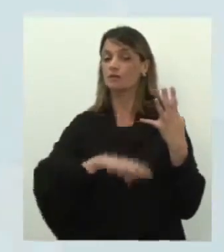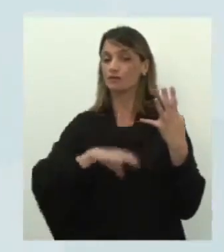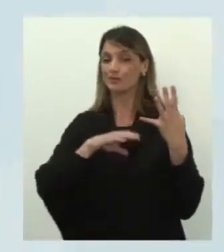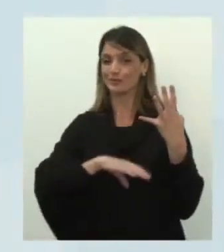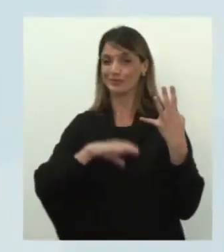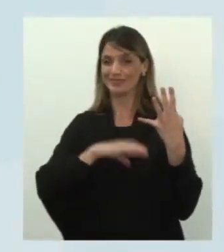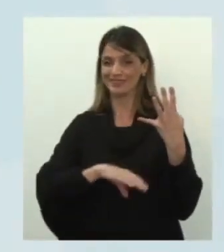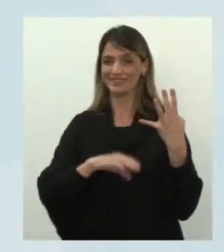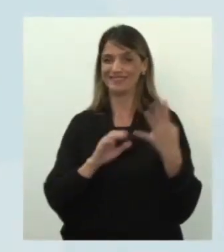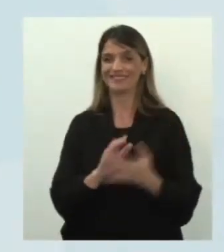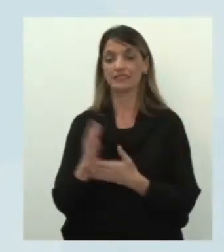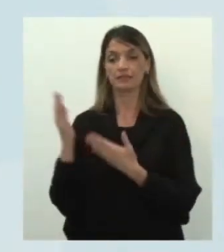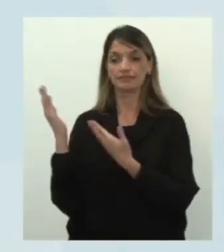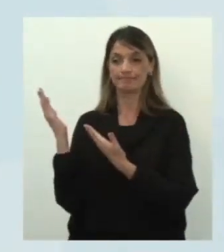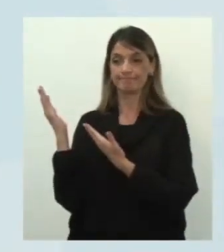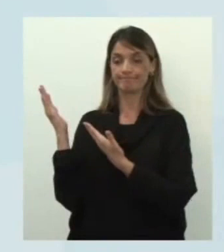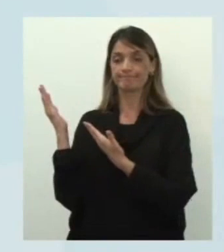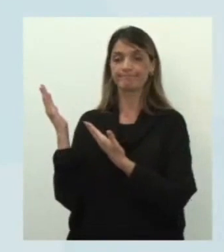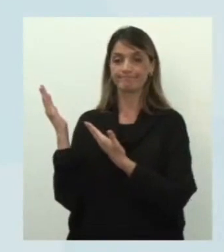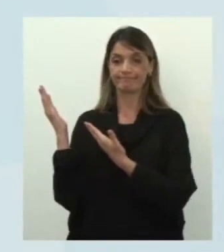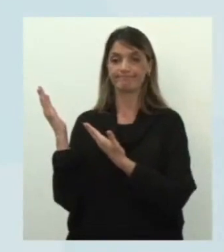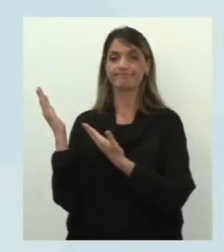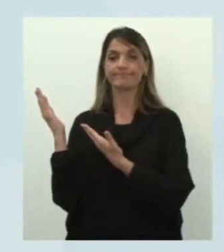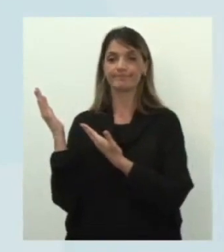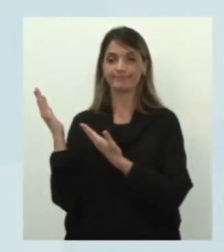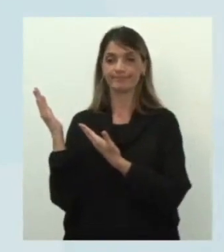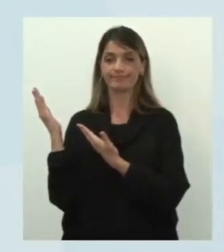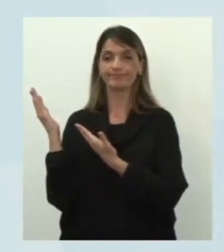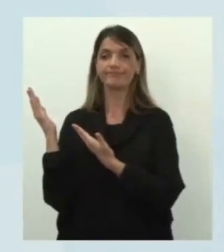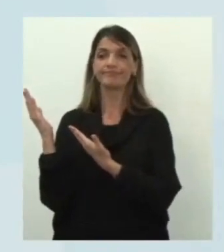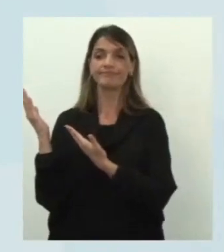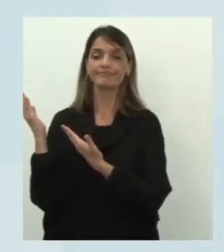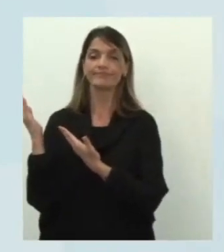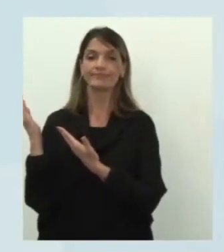portuguesa. Pode colocar o slide exatamente.